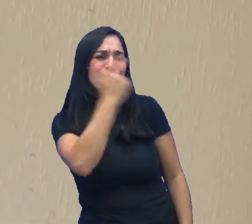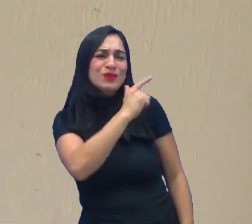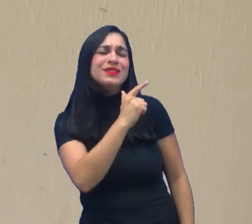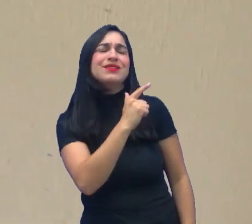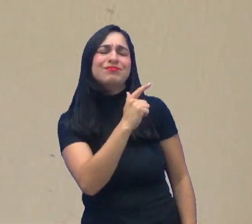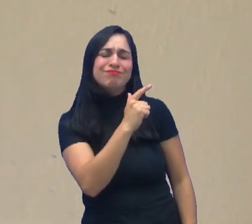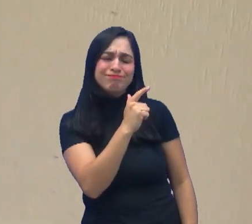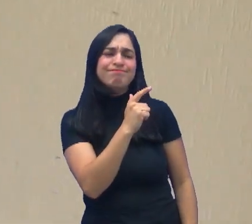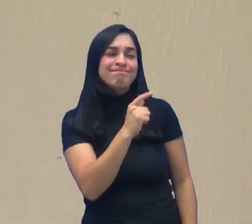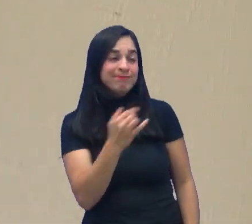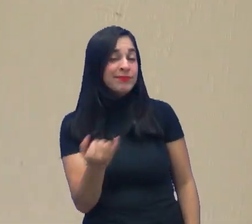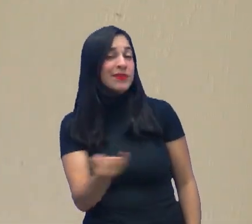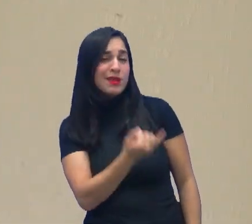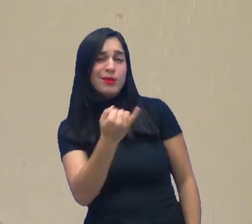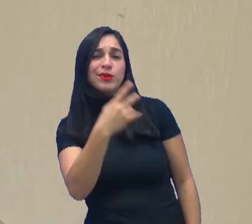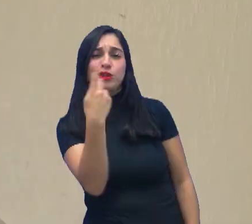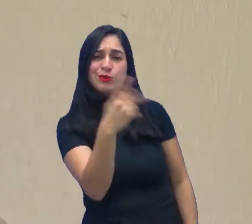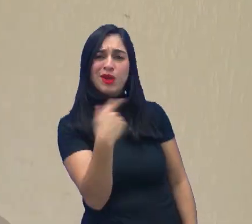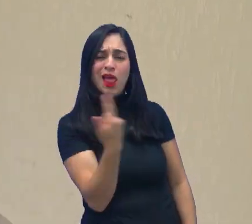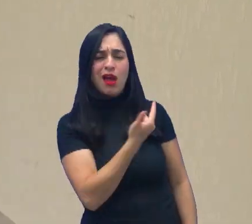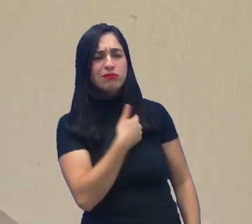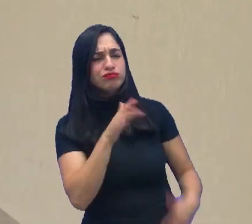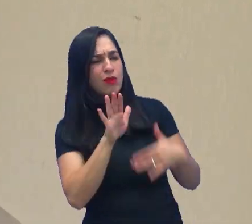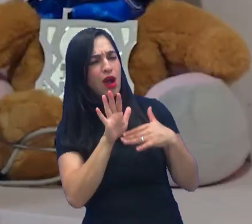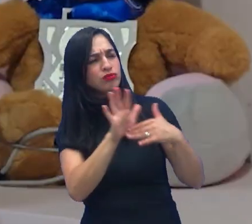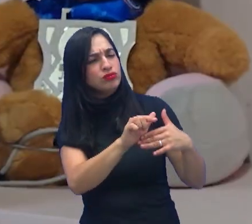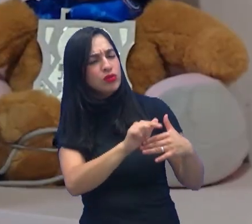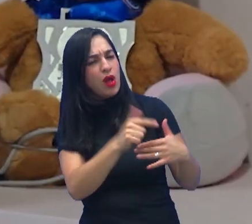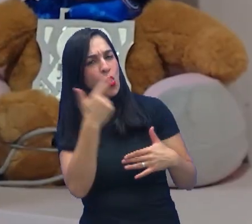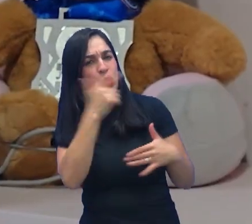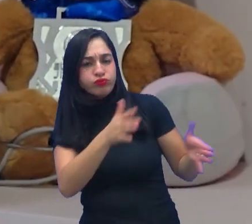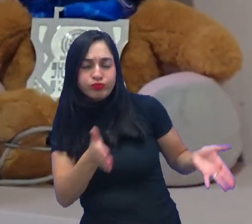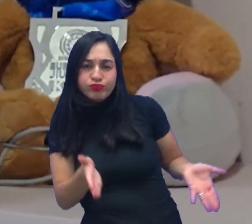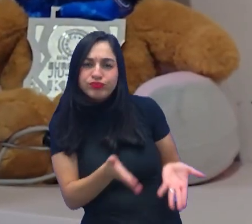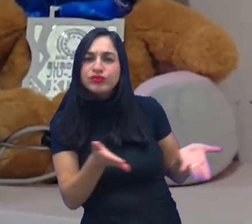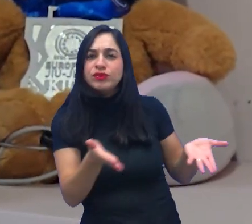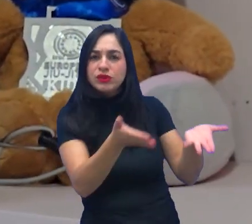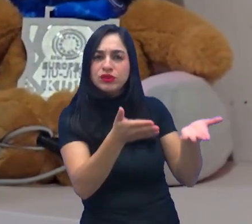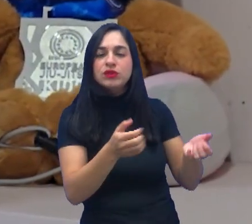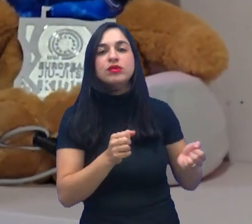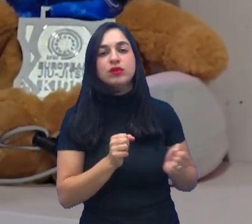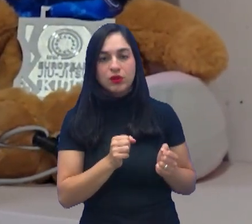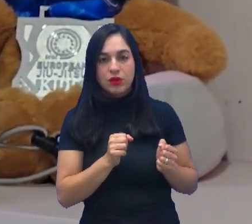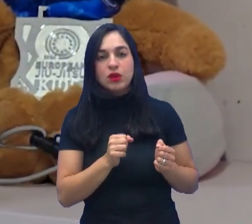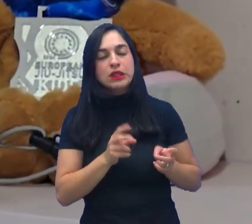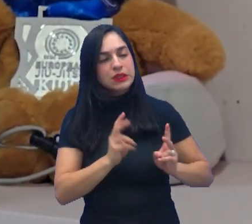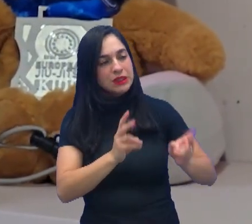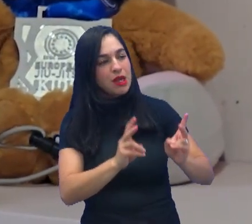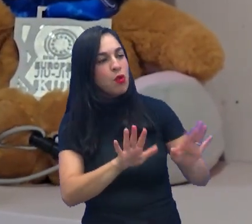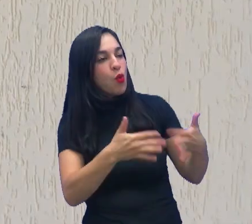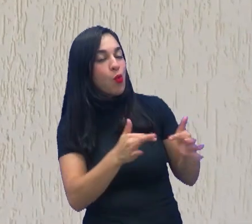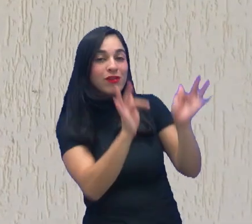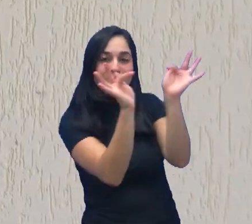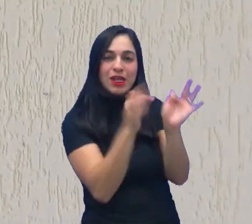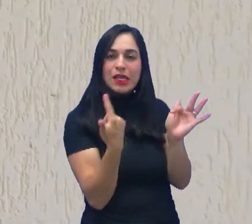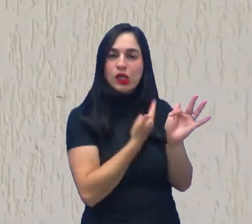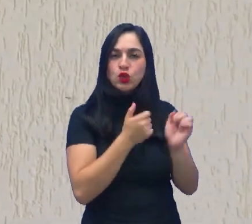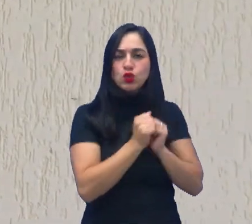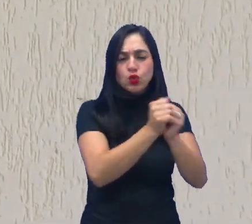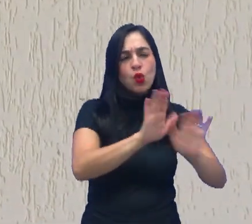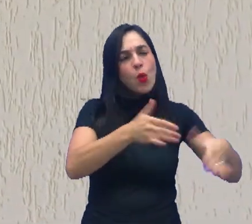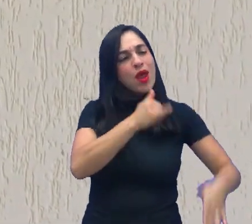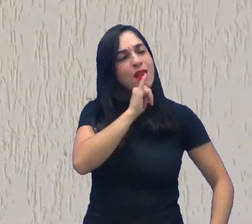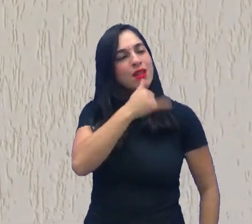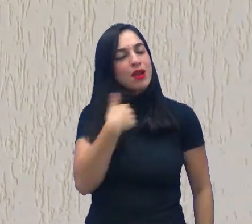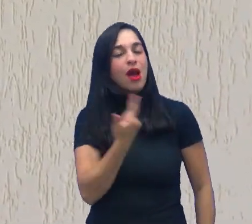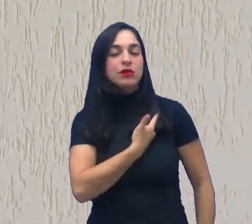foi importante para ela, que a gente fez de tudo para ela estar lá. Vendo, né, estando do lado dela na alegria e na tristeza. A gente sempre está do